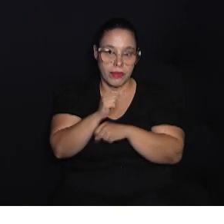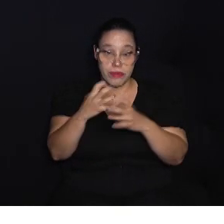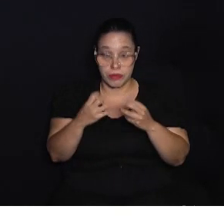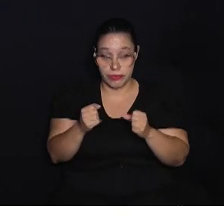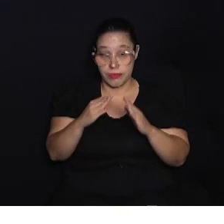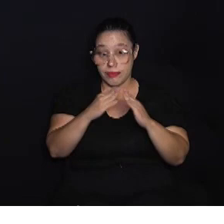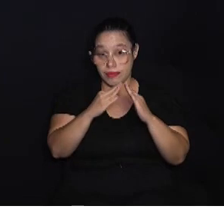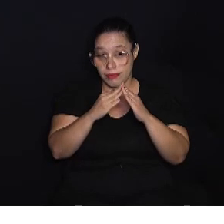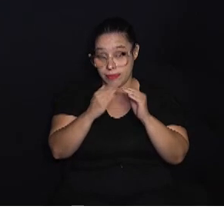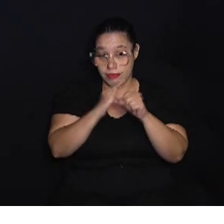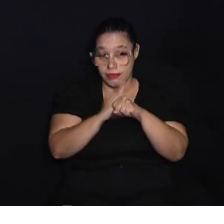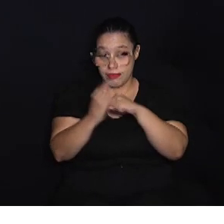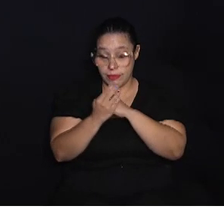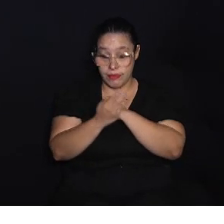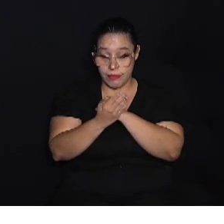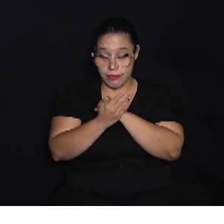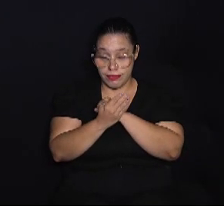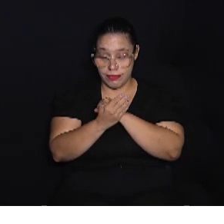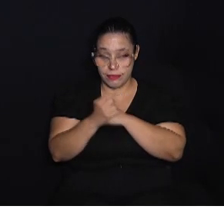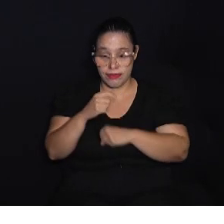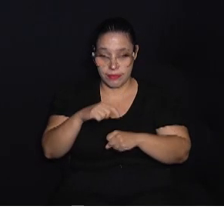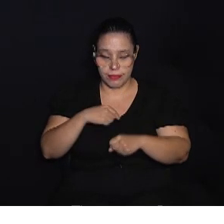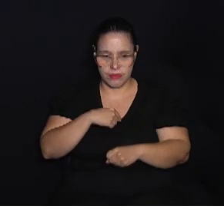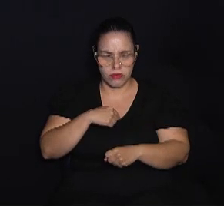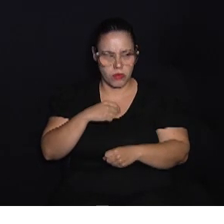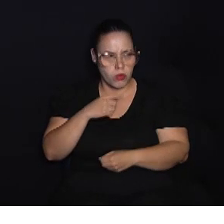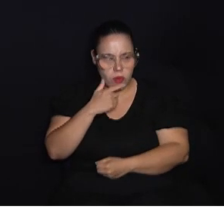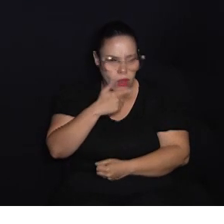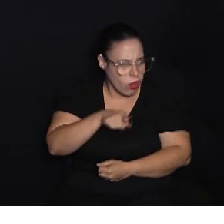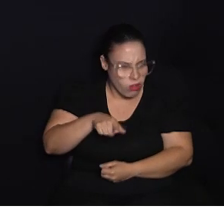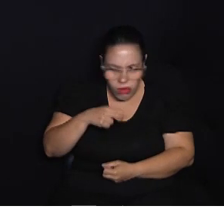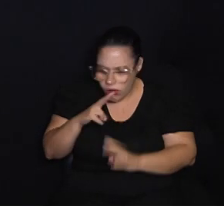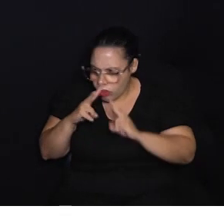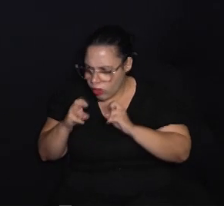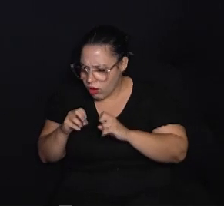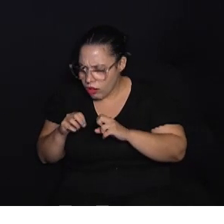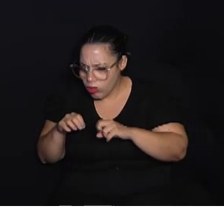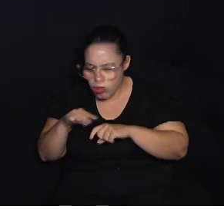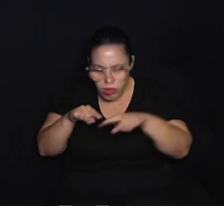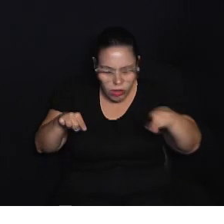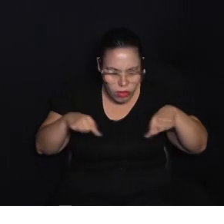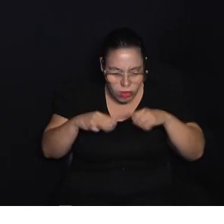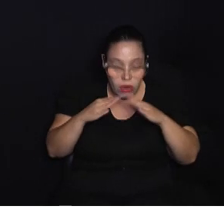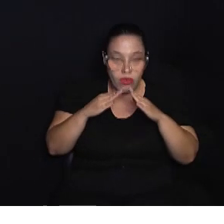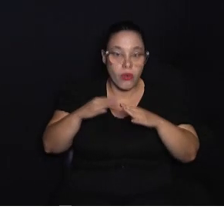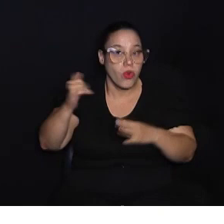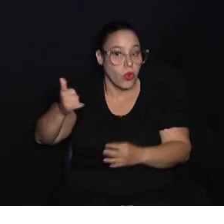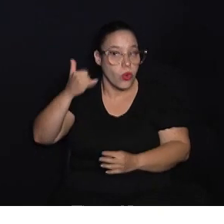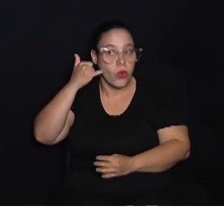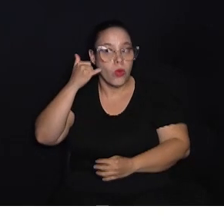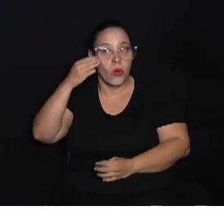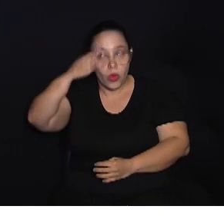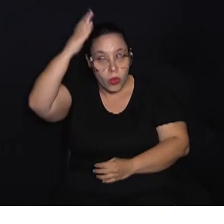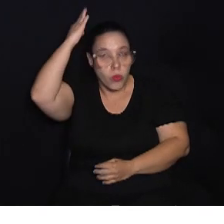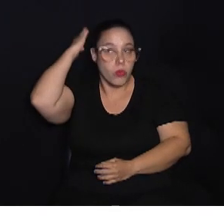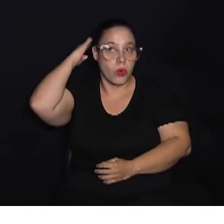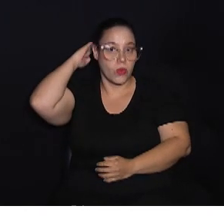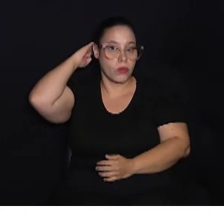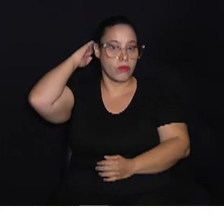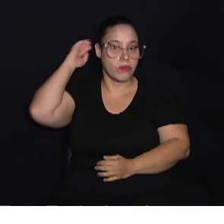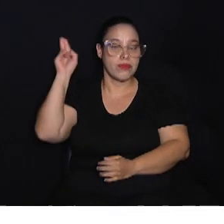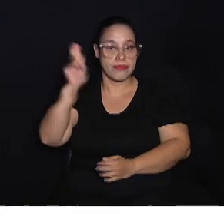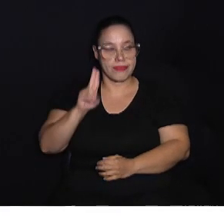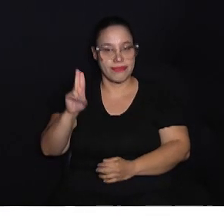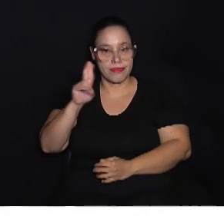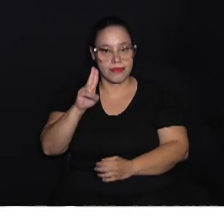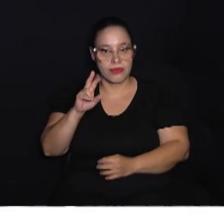O animal foi capturado em uma casa do bairro Cidade Alta. Ao perceberem a presença do ouriço no quintal, os moradores acionaram os